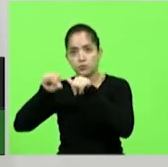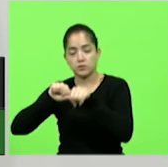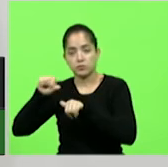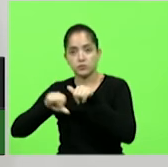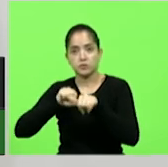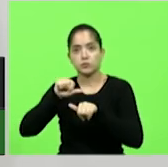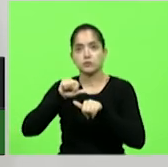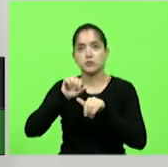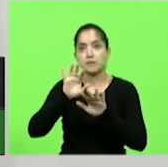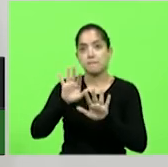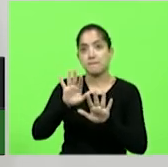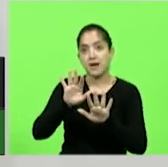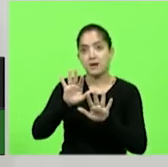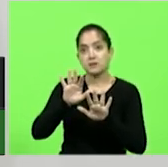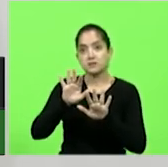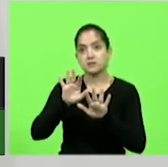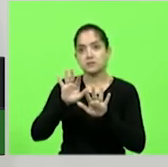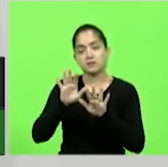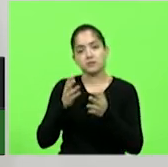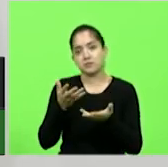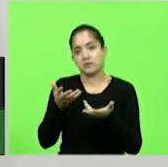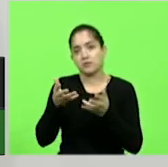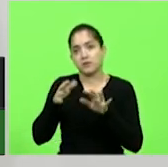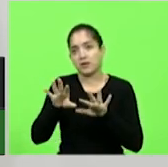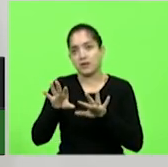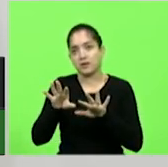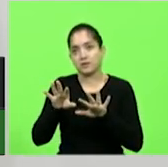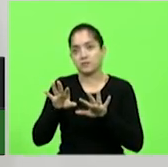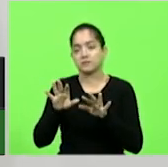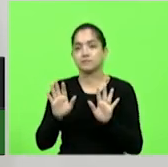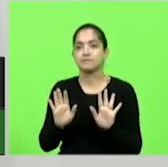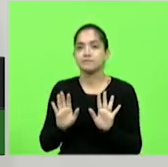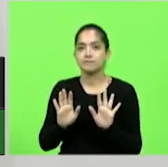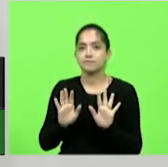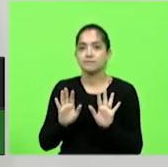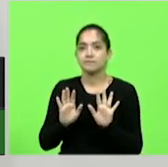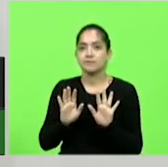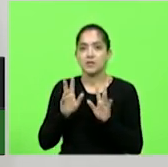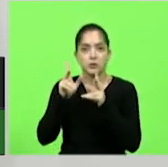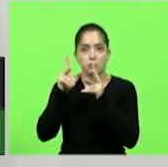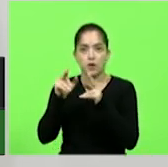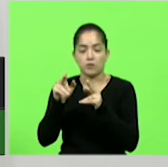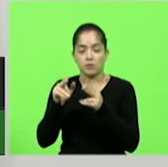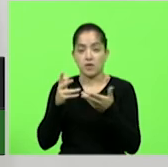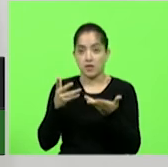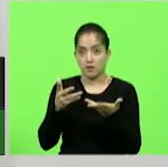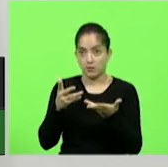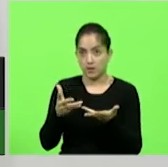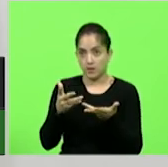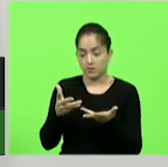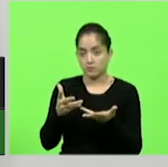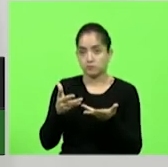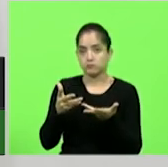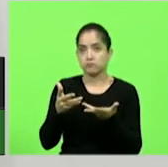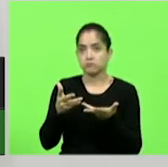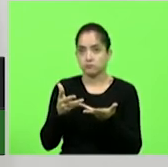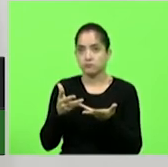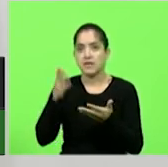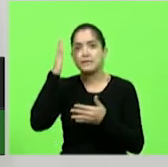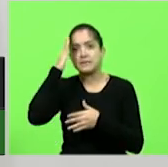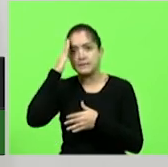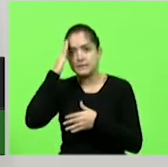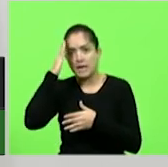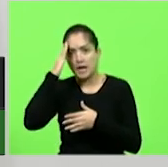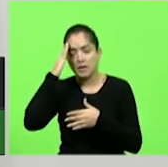eu prefiro não ser nuvem, nem nuvem passageira. Eu prefiro ser aqueles que sabem muito bem